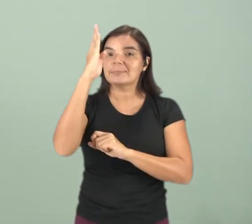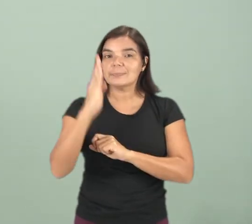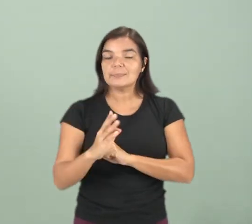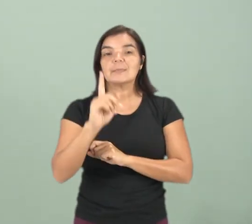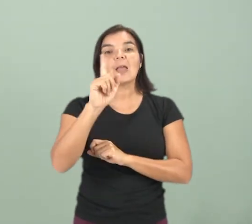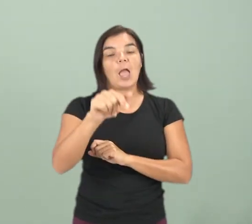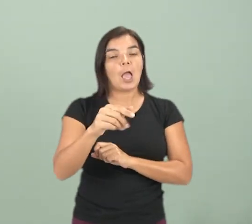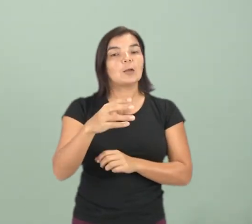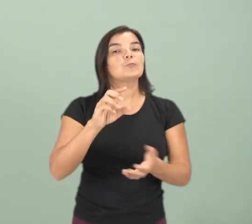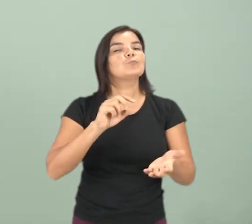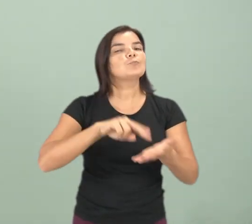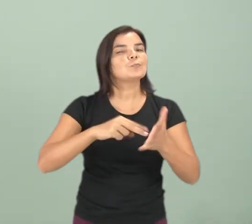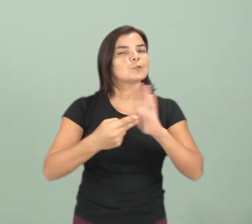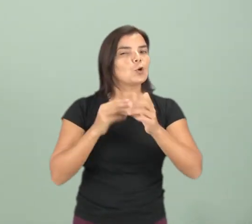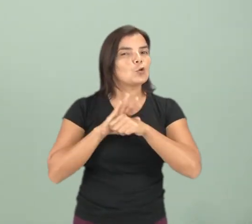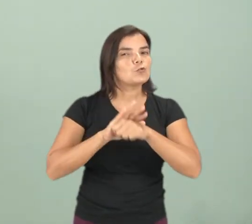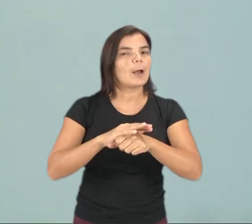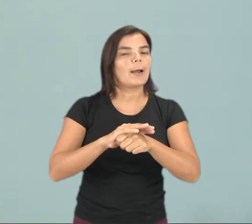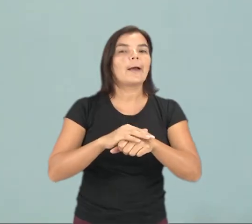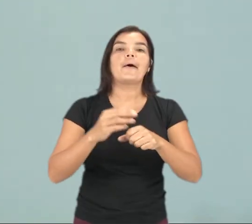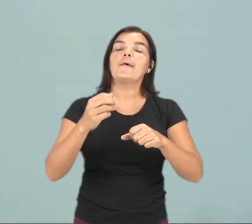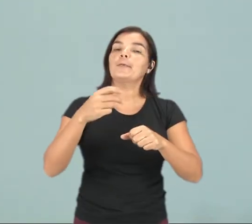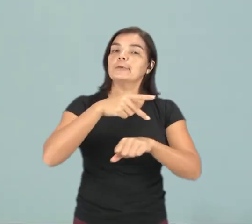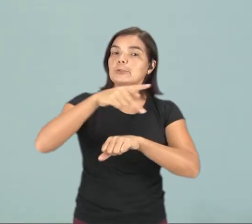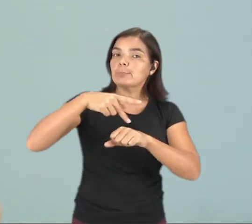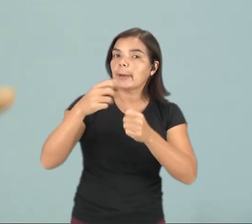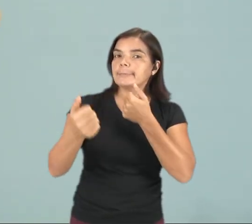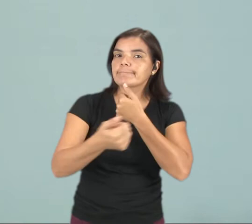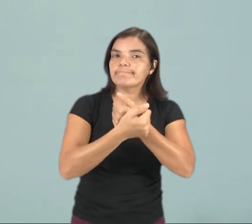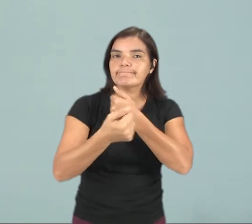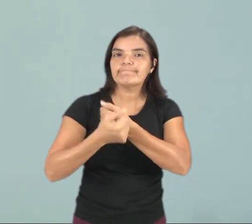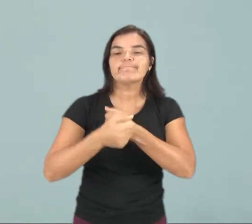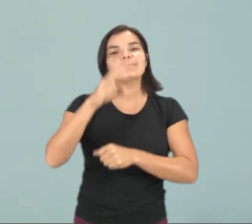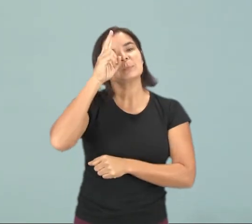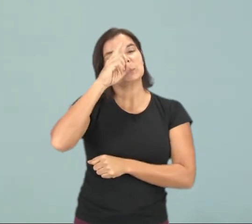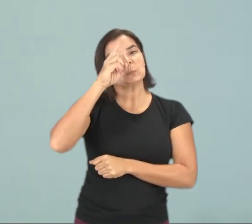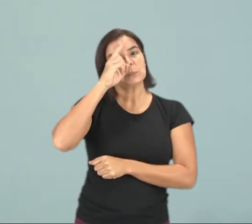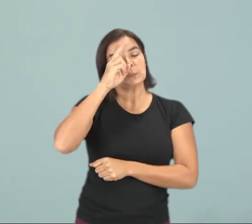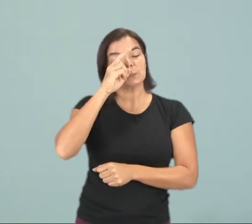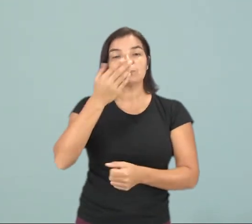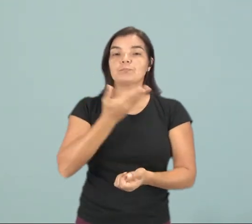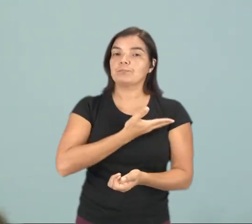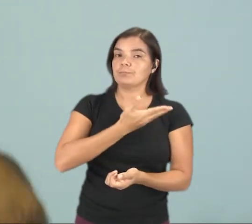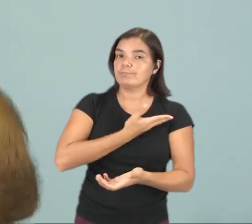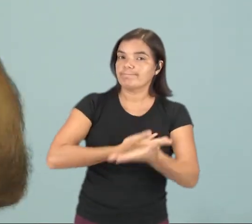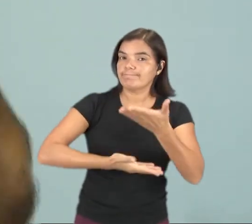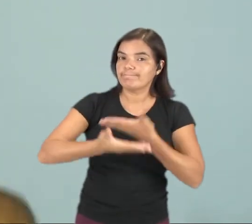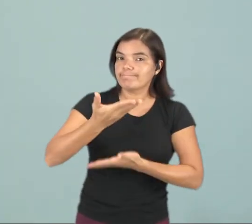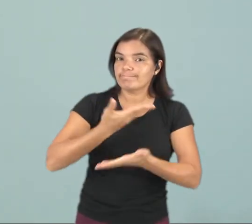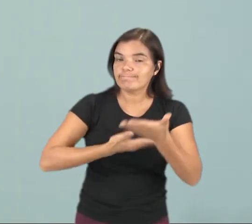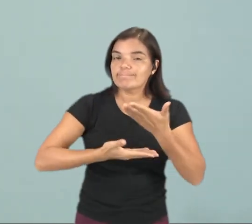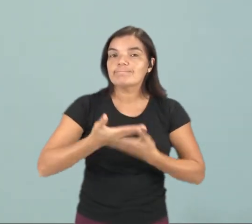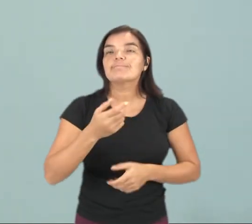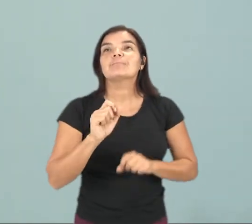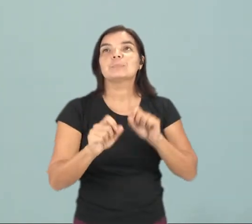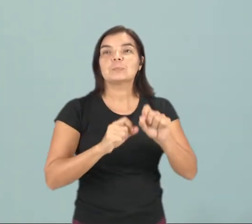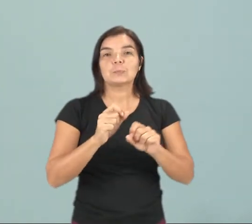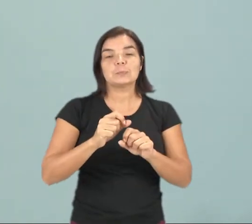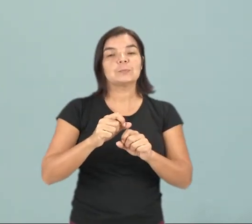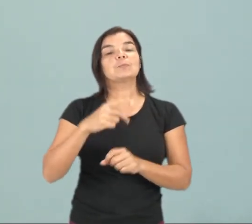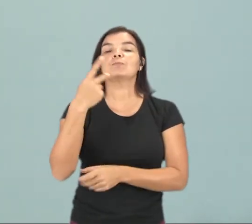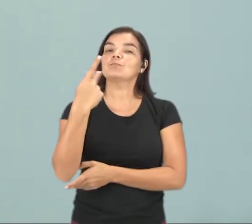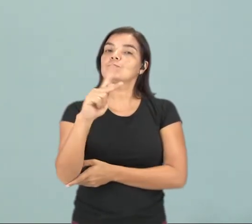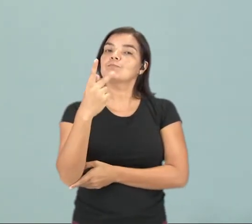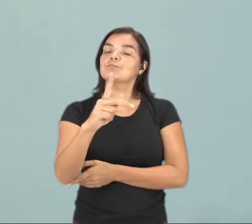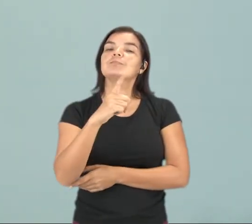Brasil é no sentido de ajudar os países vizinhos. Basta lembrar que a nova ponte da amizade que vai ser construída no